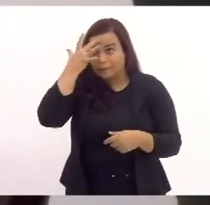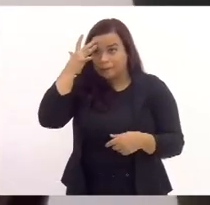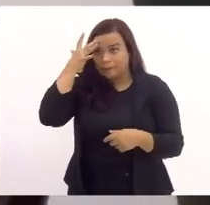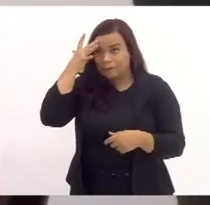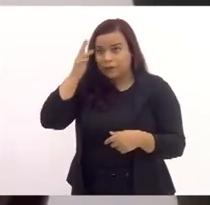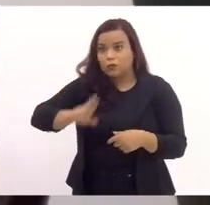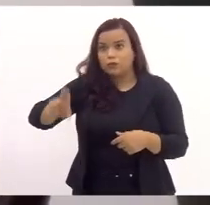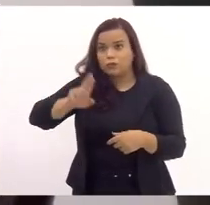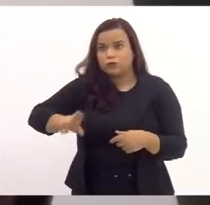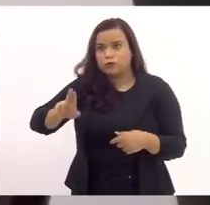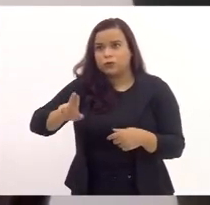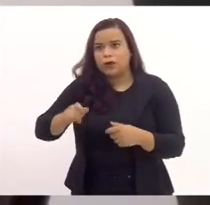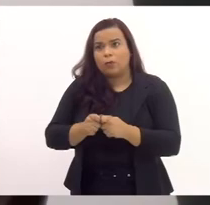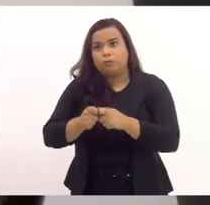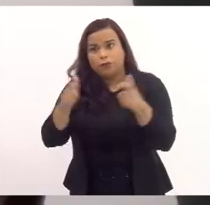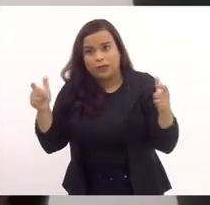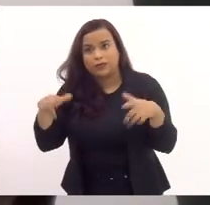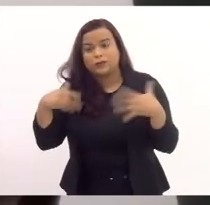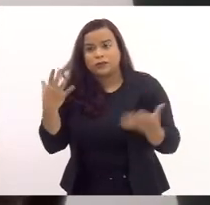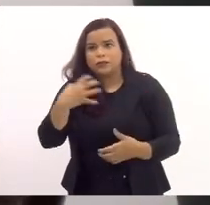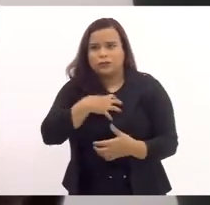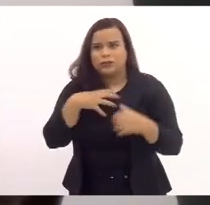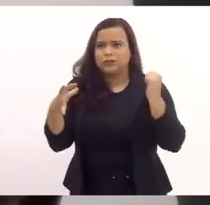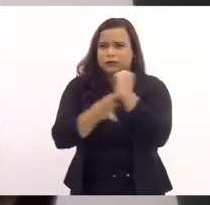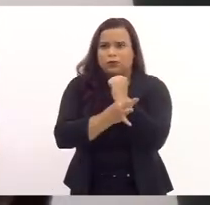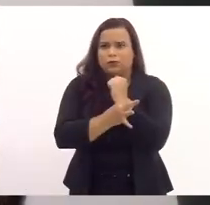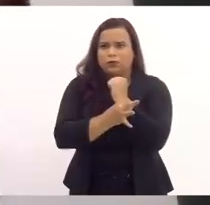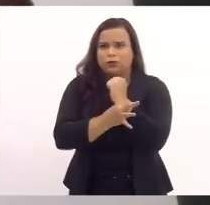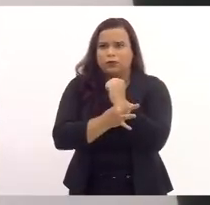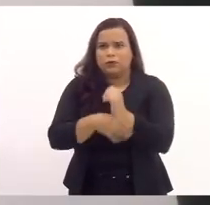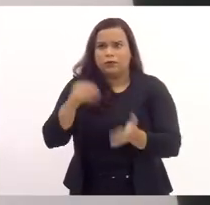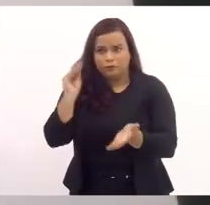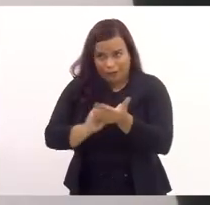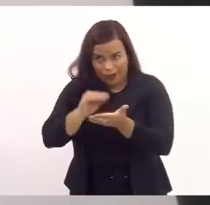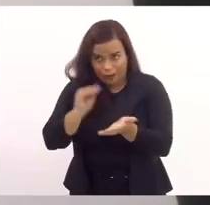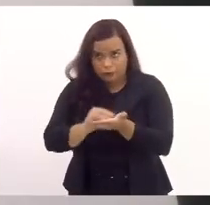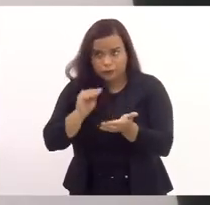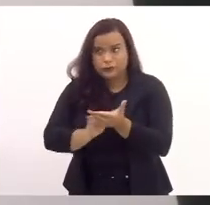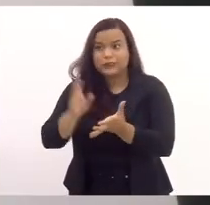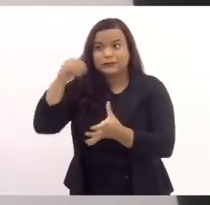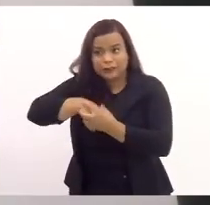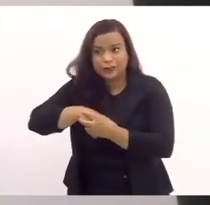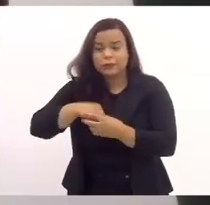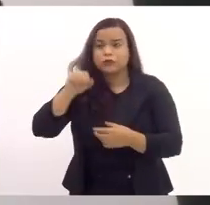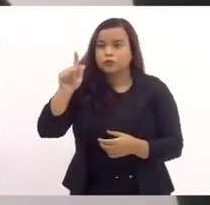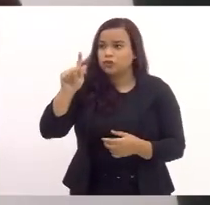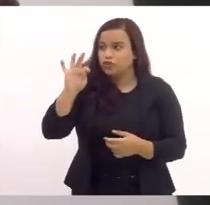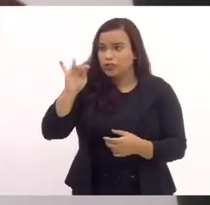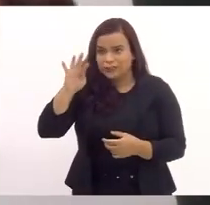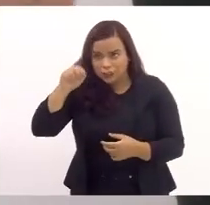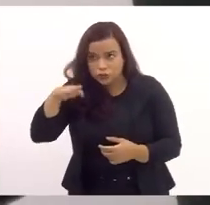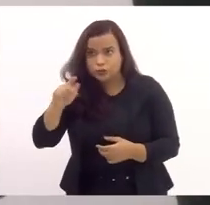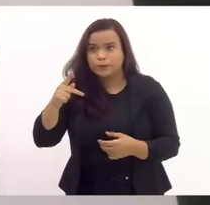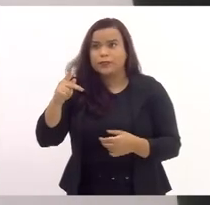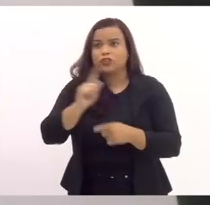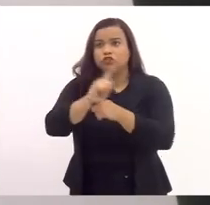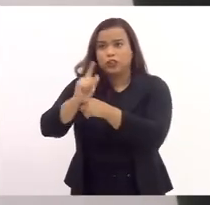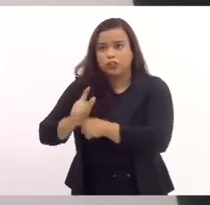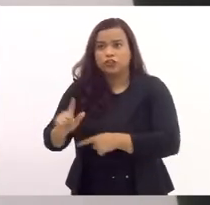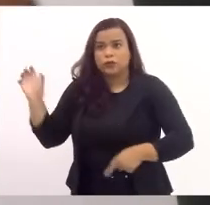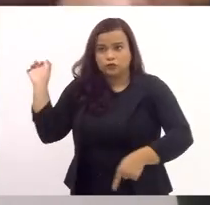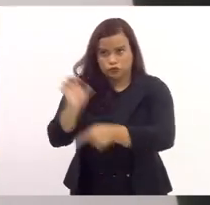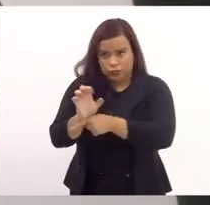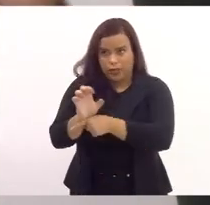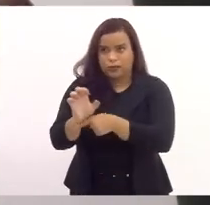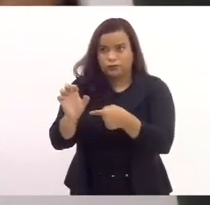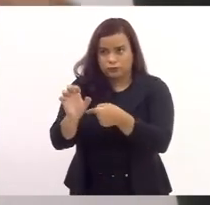quê? Segurança. Segurança. Então, o que falta dentro da Getransp, da gestão do Estado, que eu coloco a Getransp